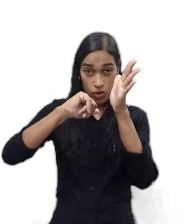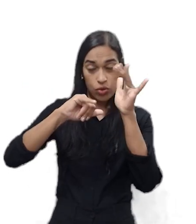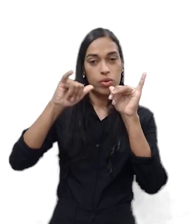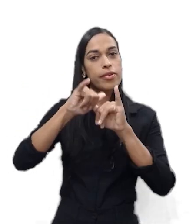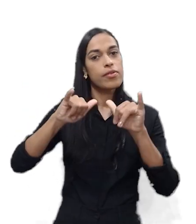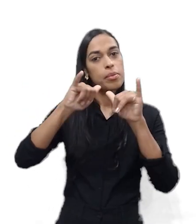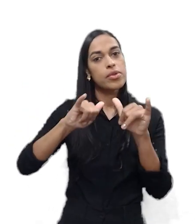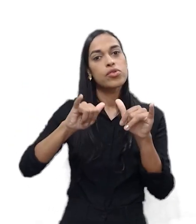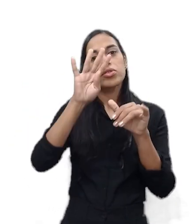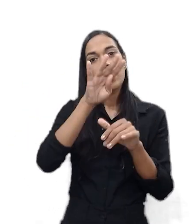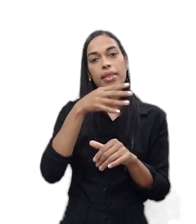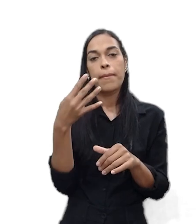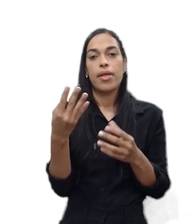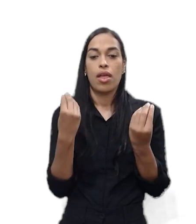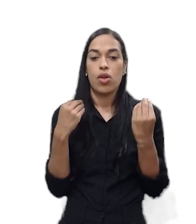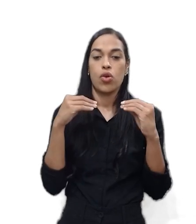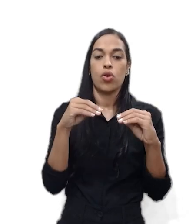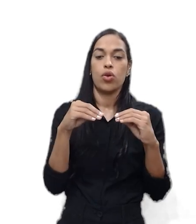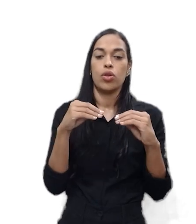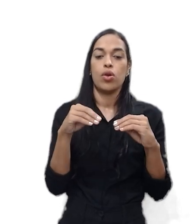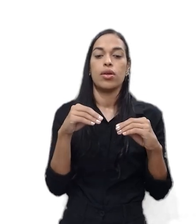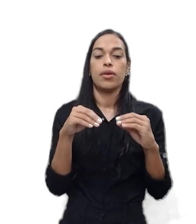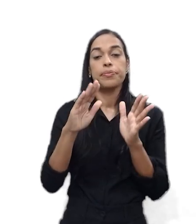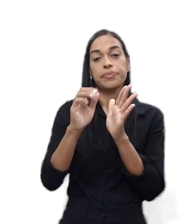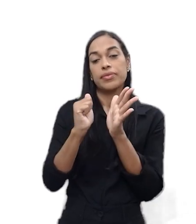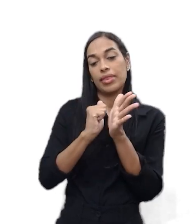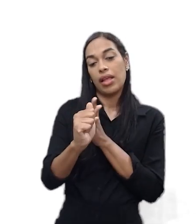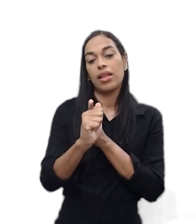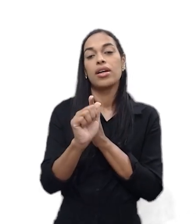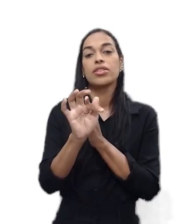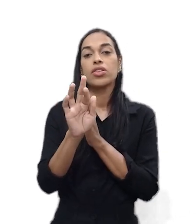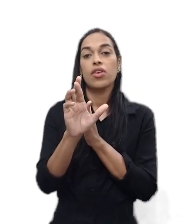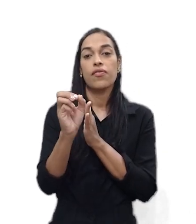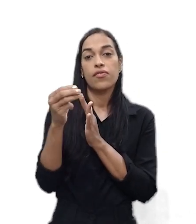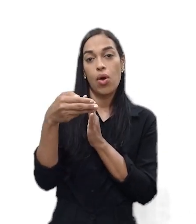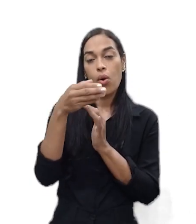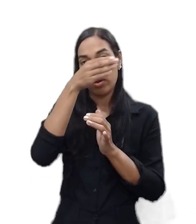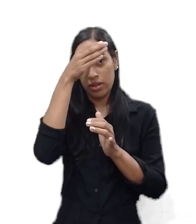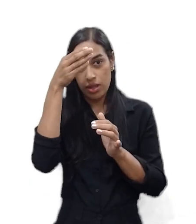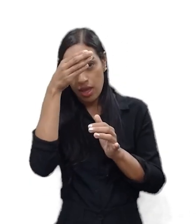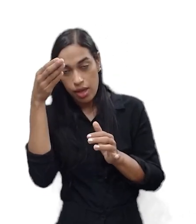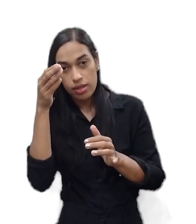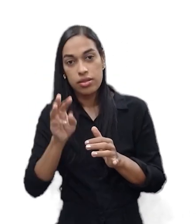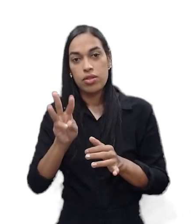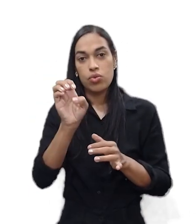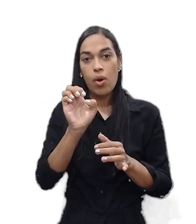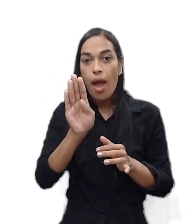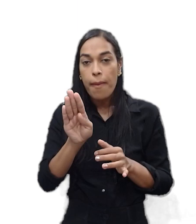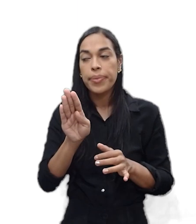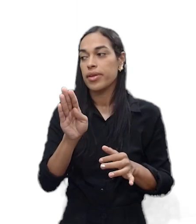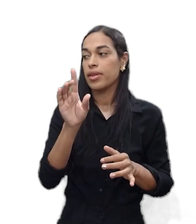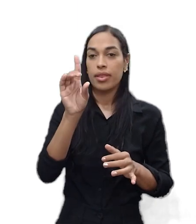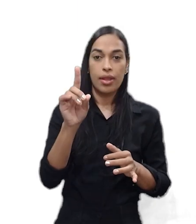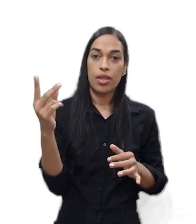o registro da tabela, aí você utiliza o comando delete from clientes web